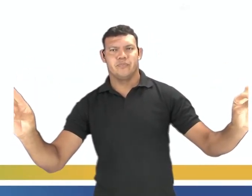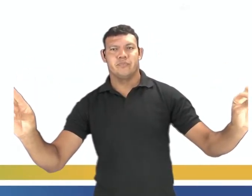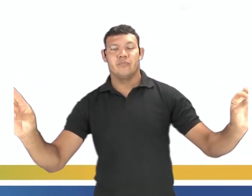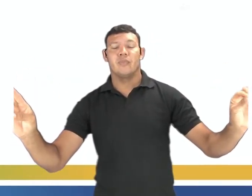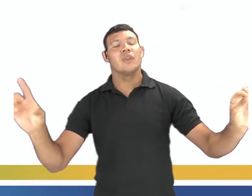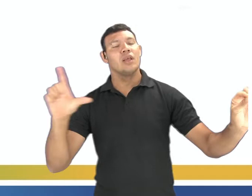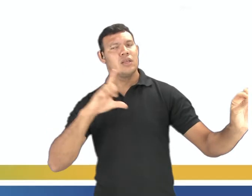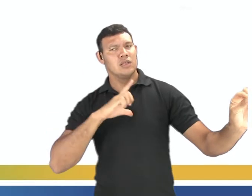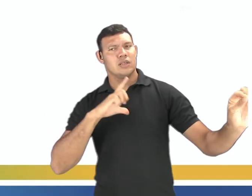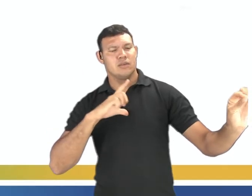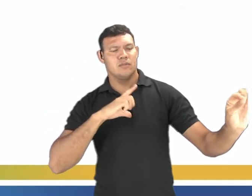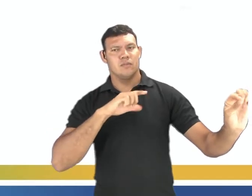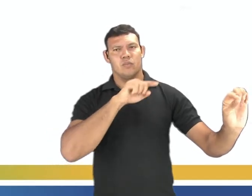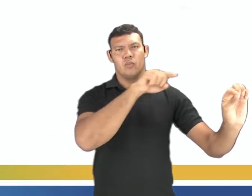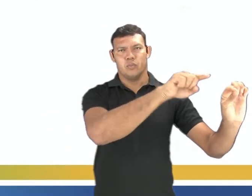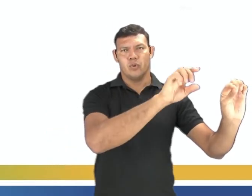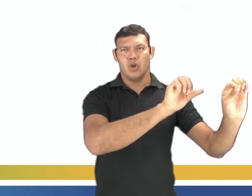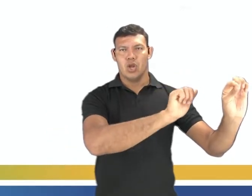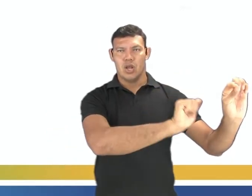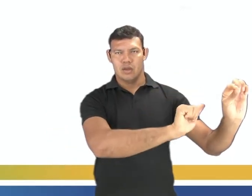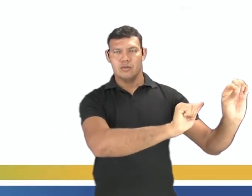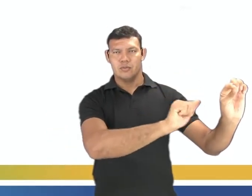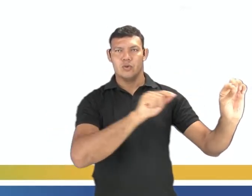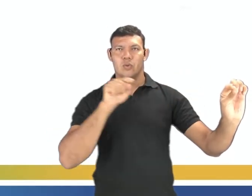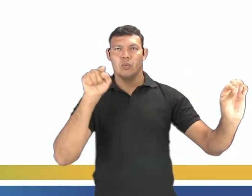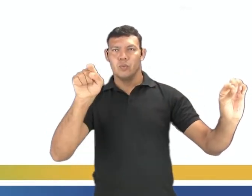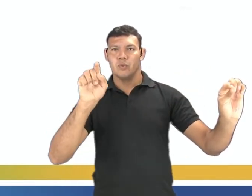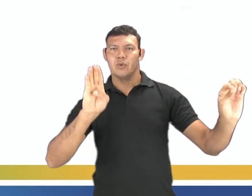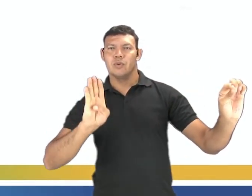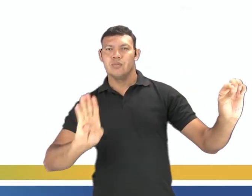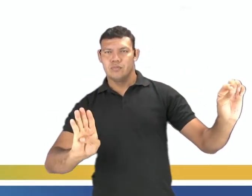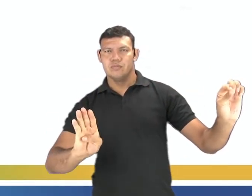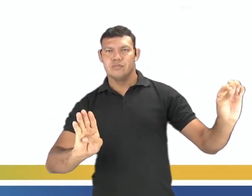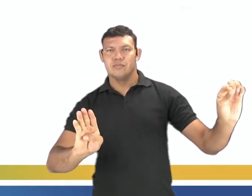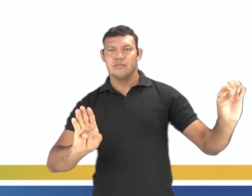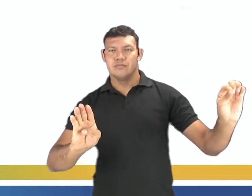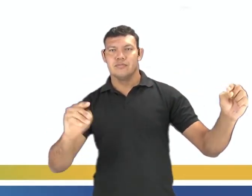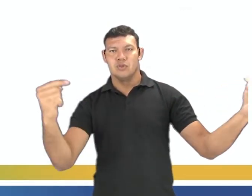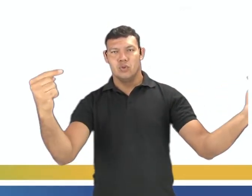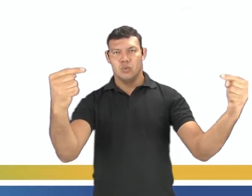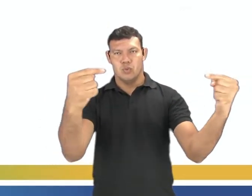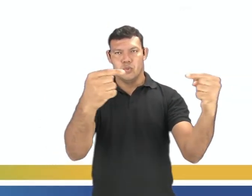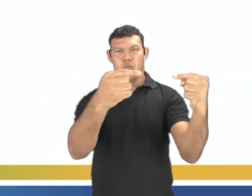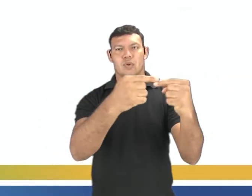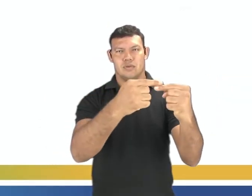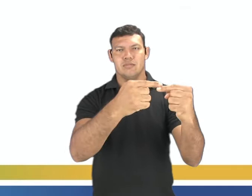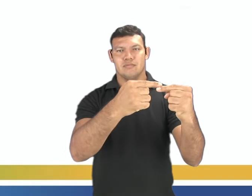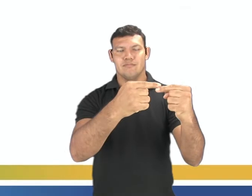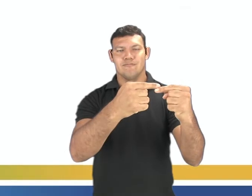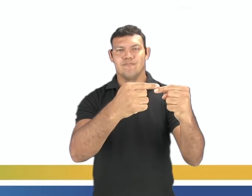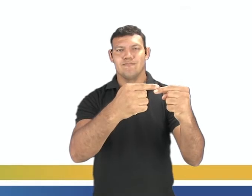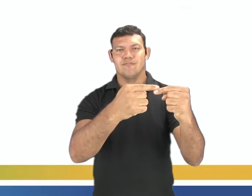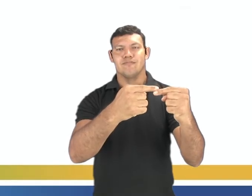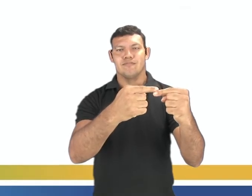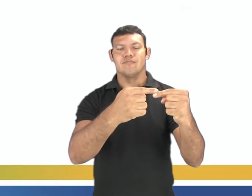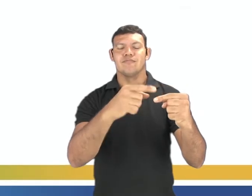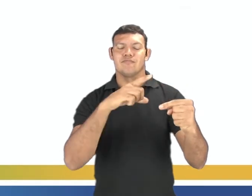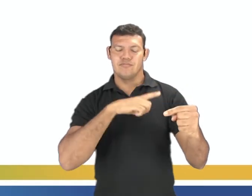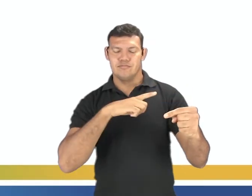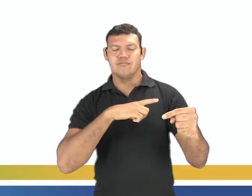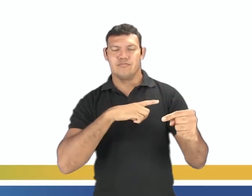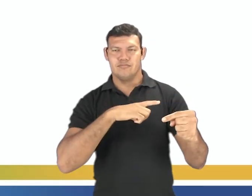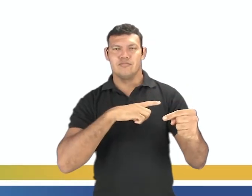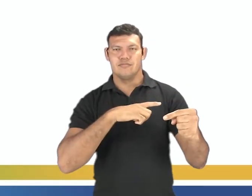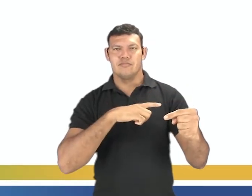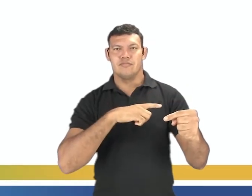e está escrito o ponto a eo ponto b e aí quando se liga é uma reta nesses dois